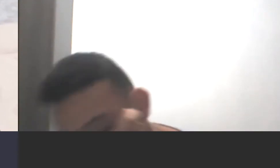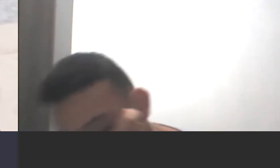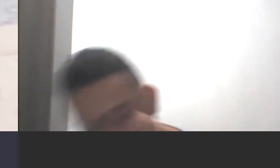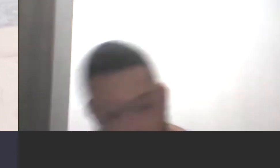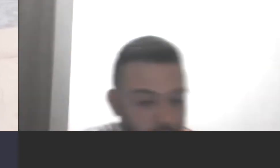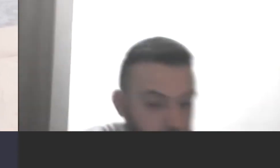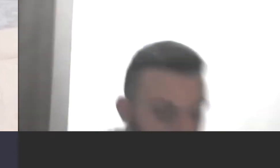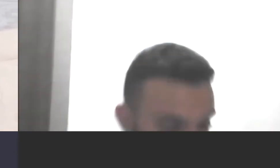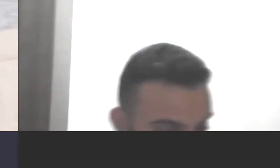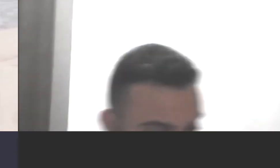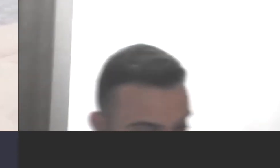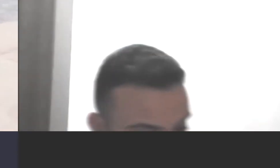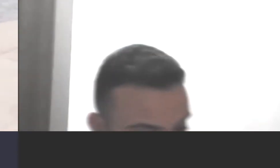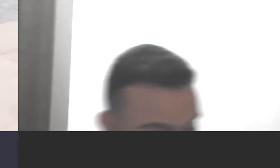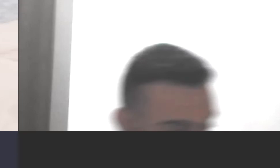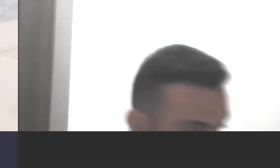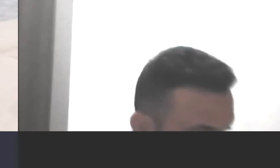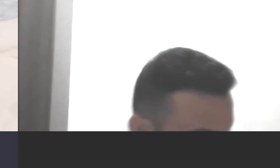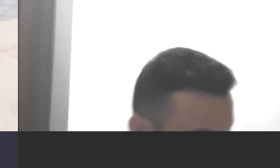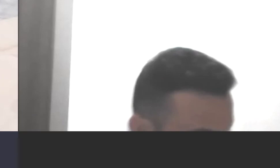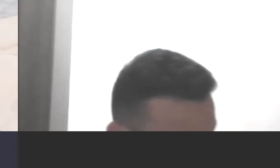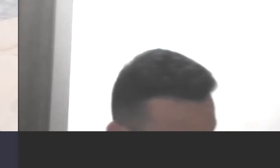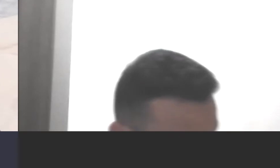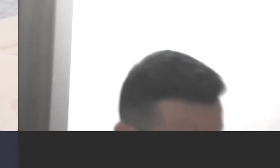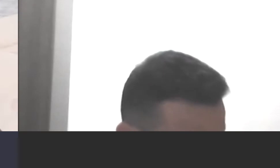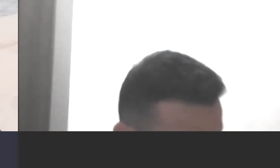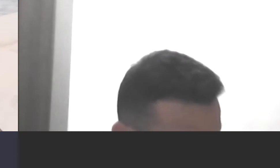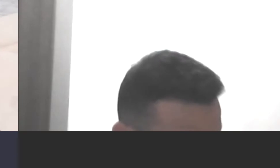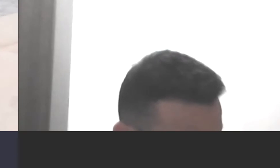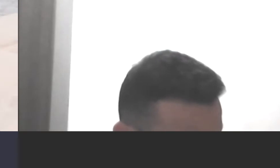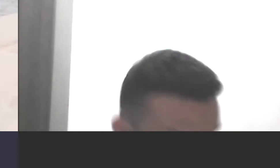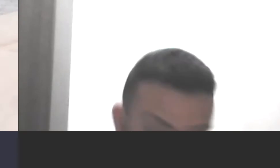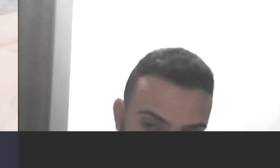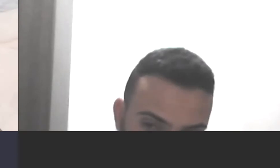duram minutos. E aí você perde totalmente a eficiência do que você está